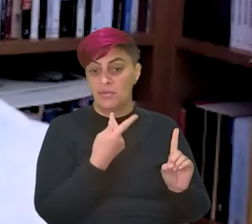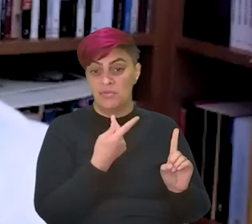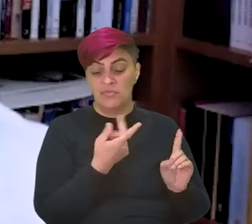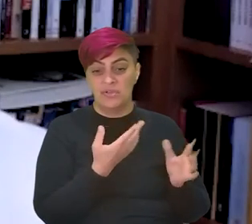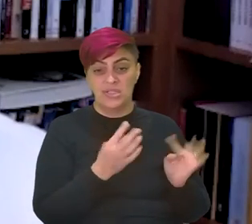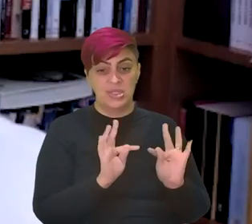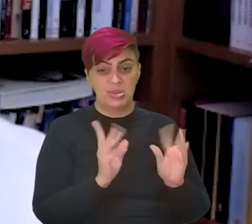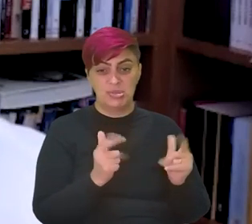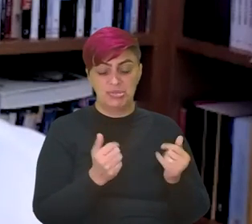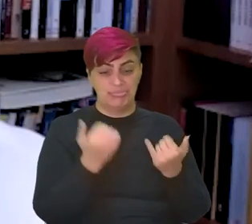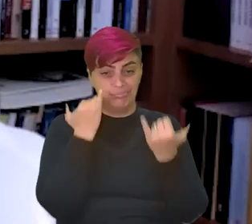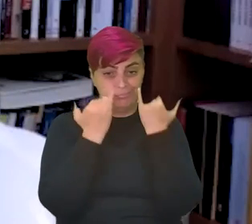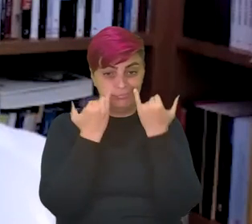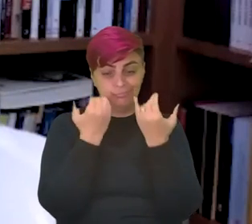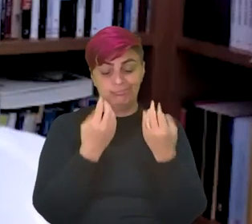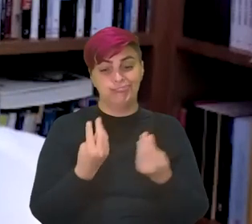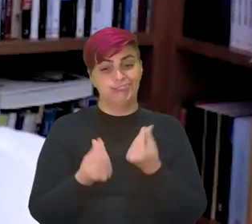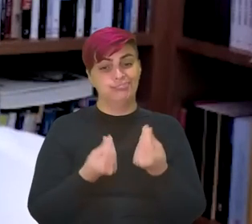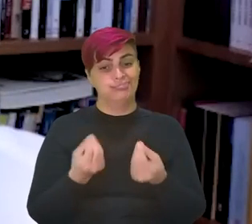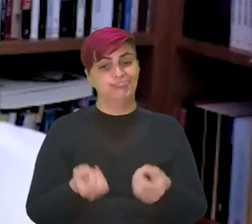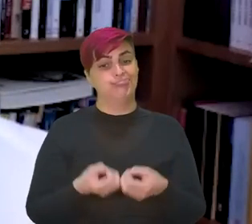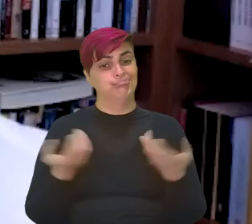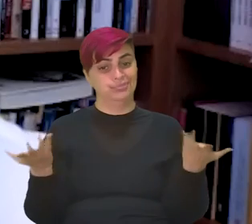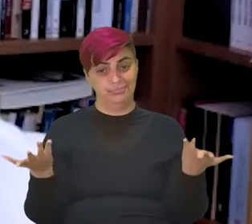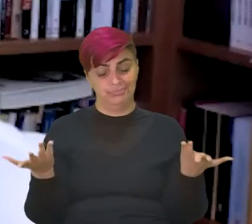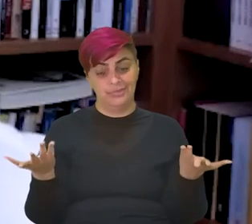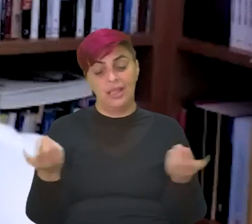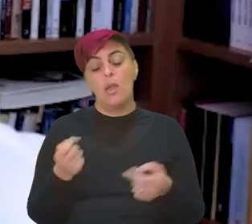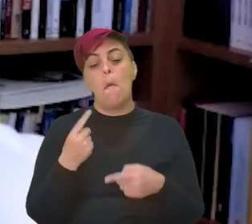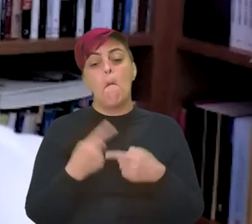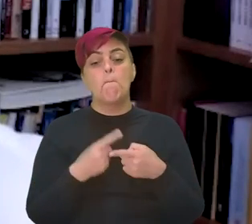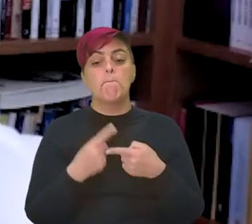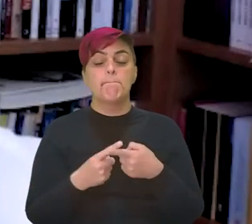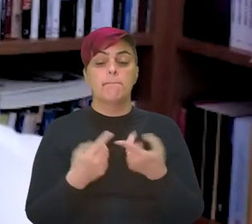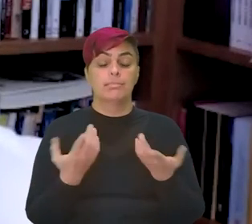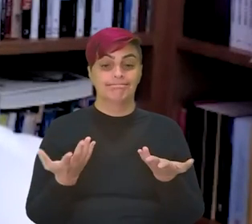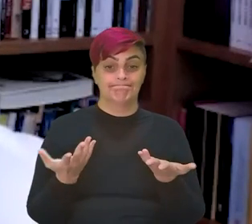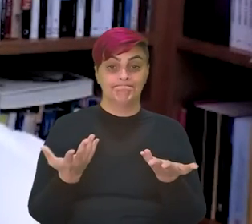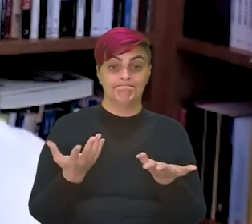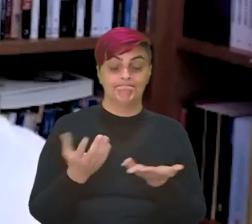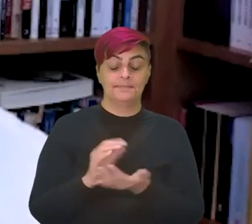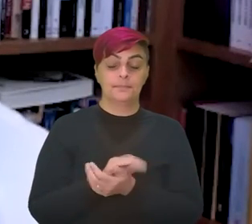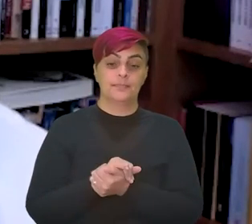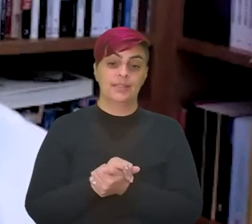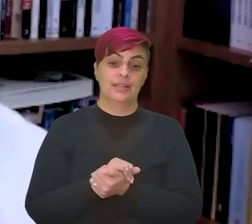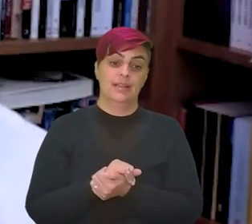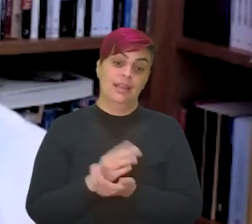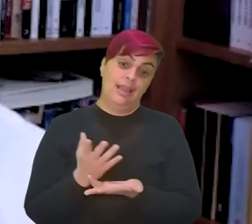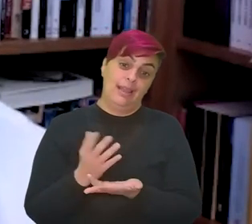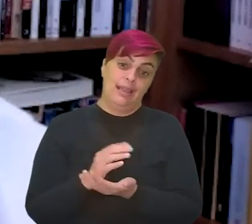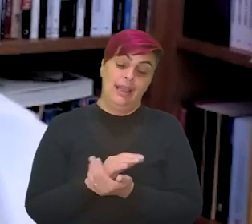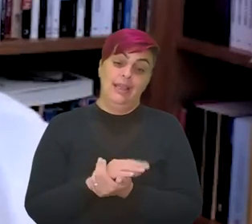ele diz que são todos dados mortos, né? Dados mortos, porque não... Enfim,